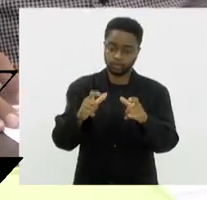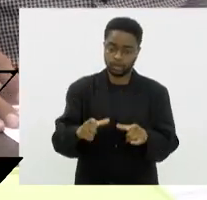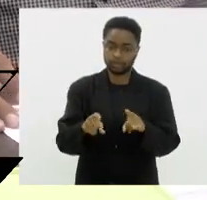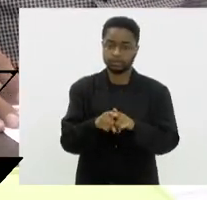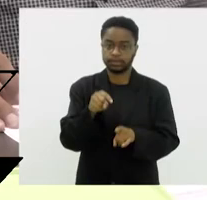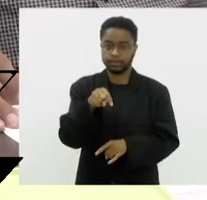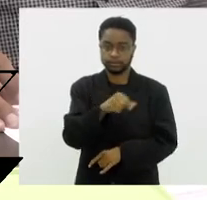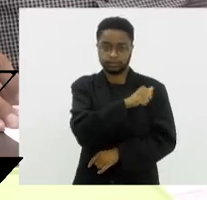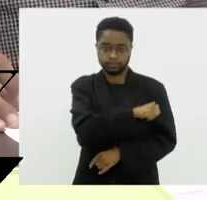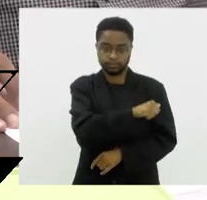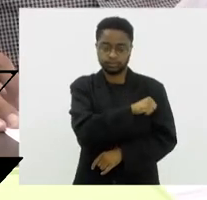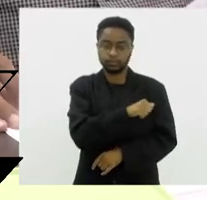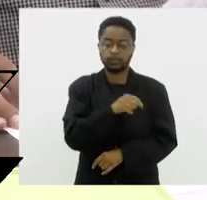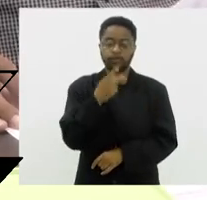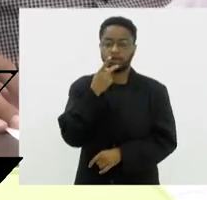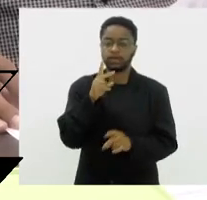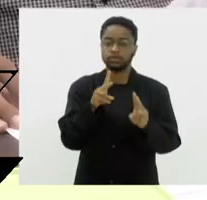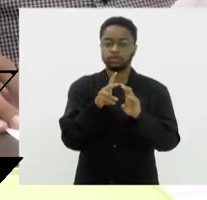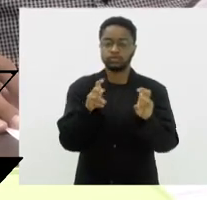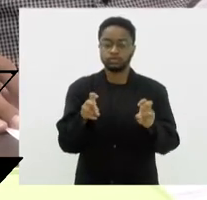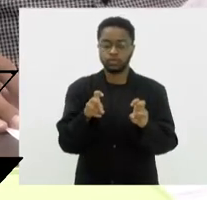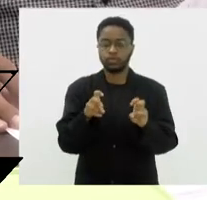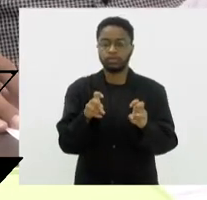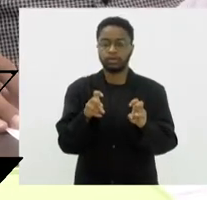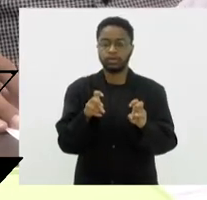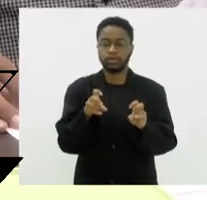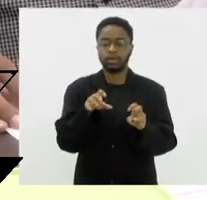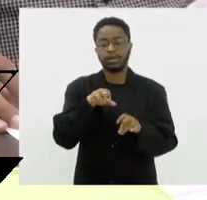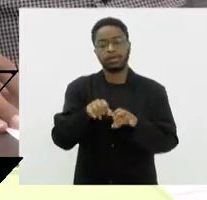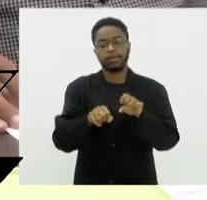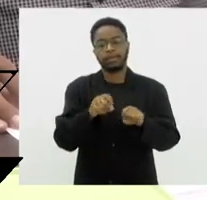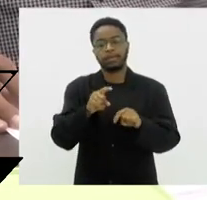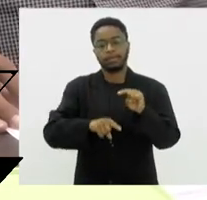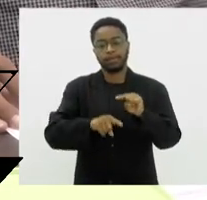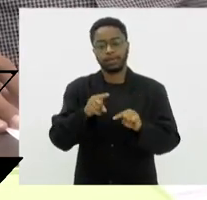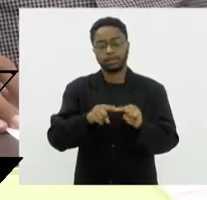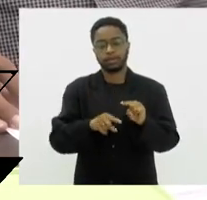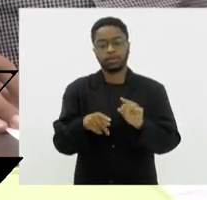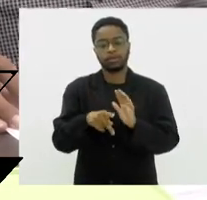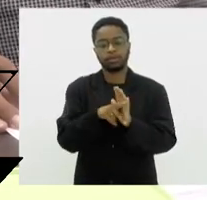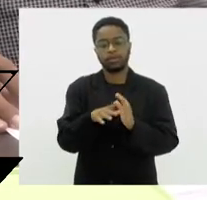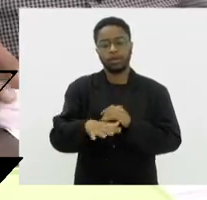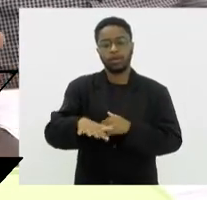de alienação dos bens da administração pública e